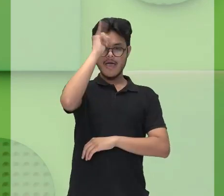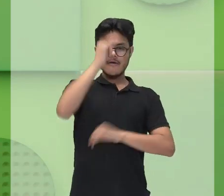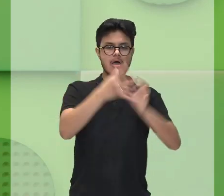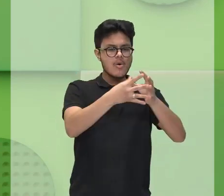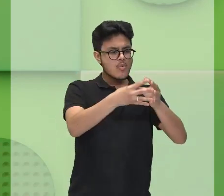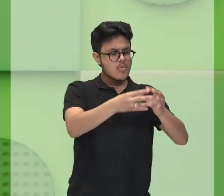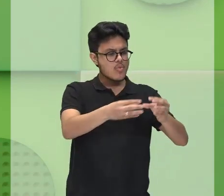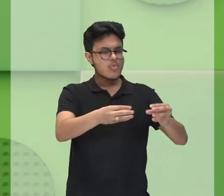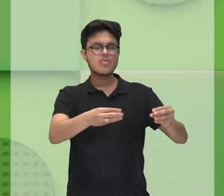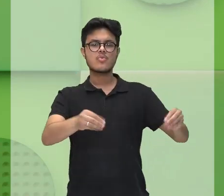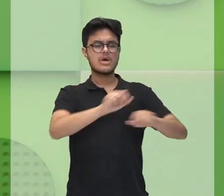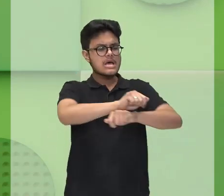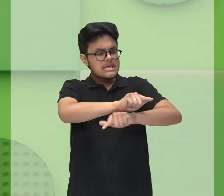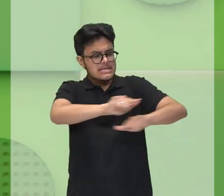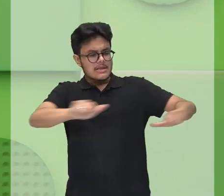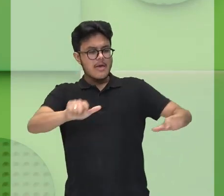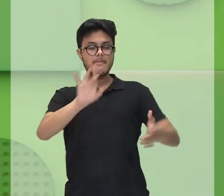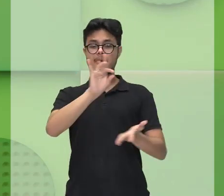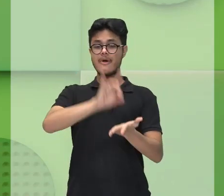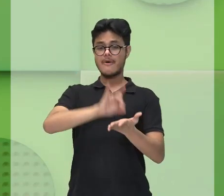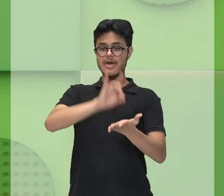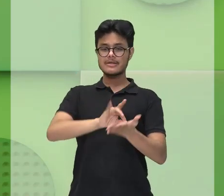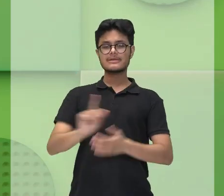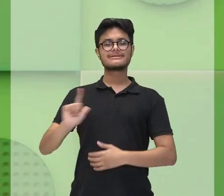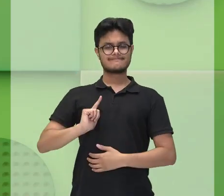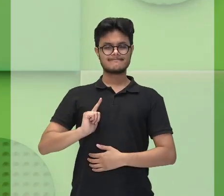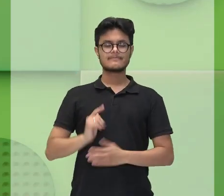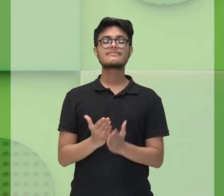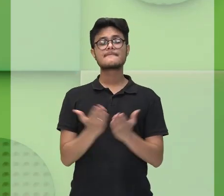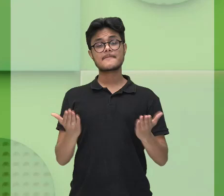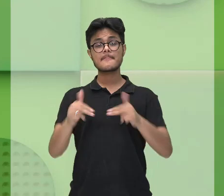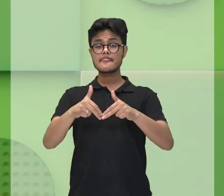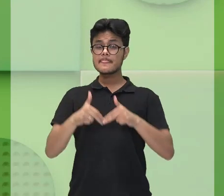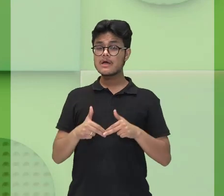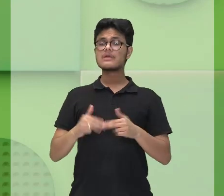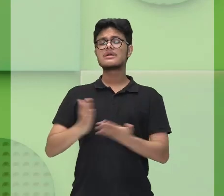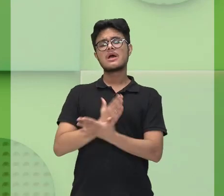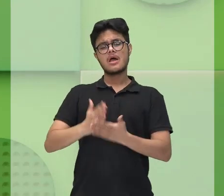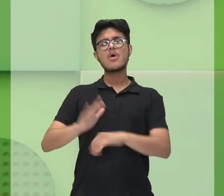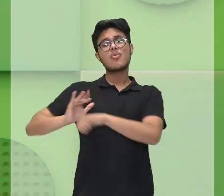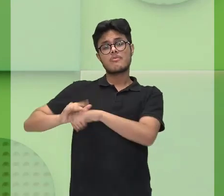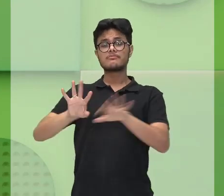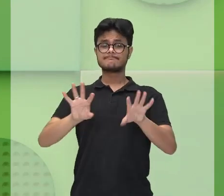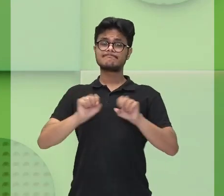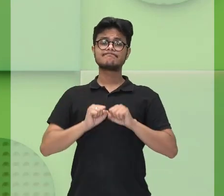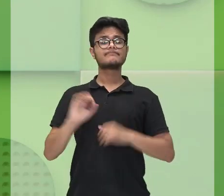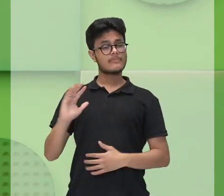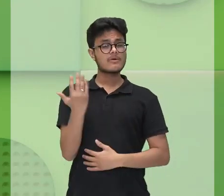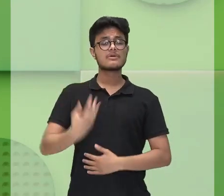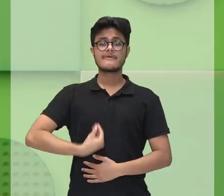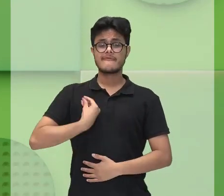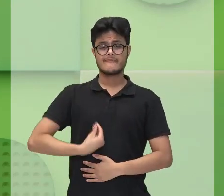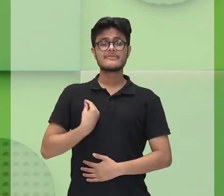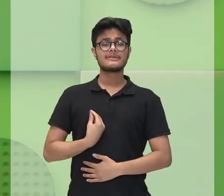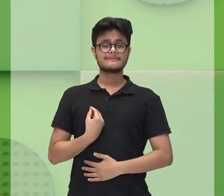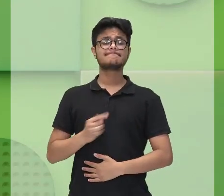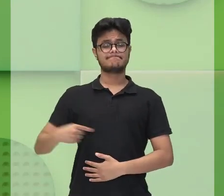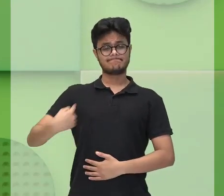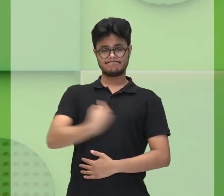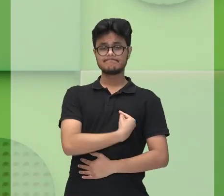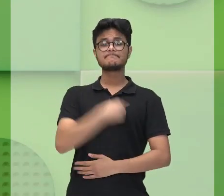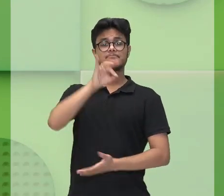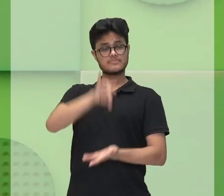os micro-organismos que estão ali presentes nela. Então, são situações do dia a dia e que